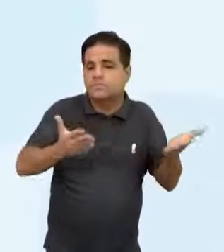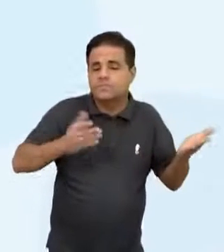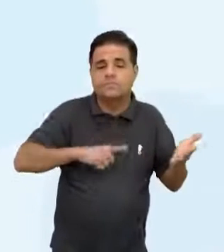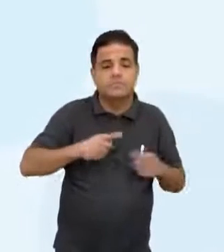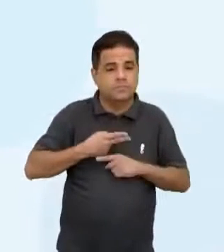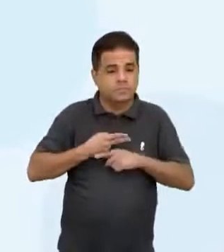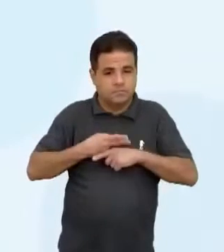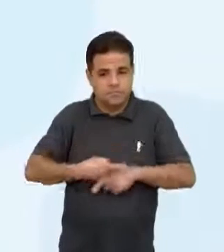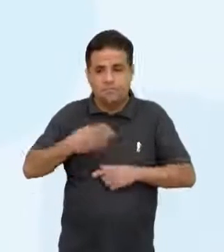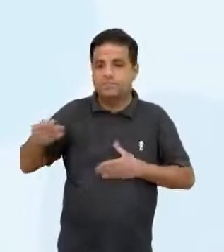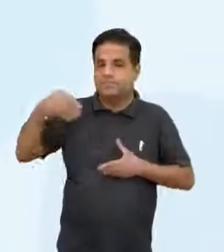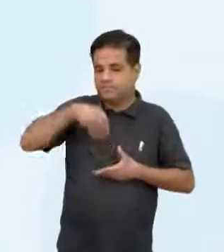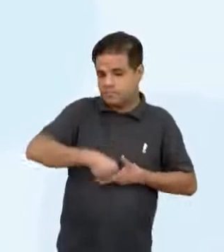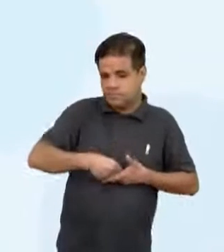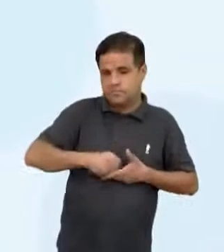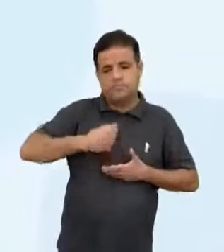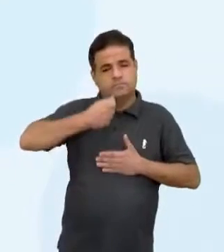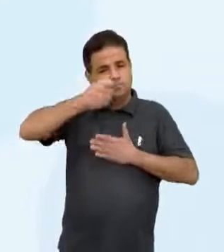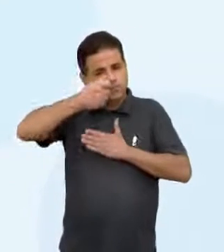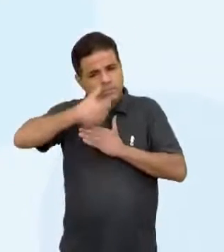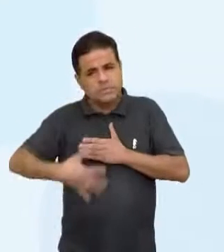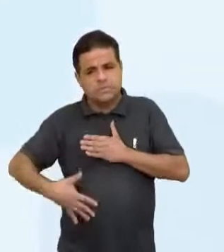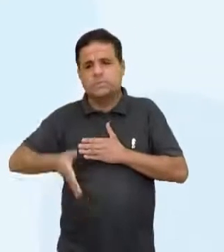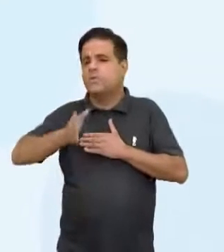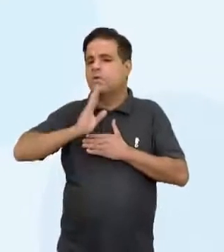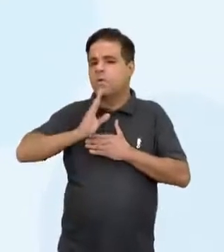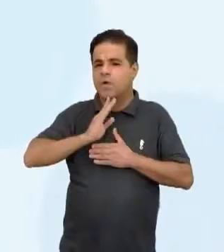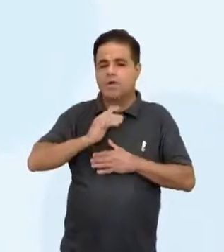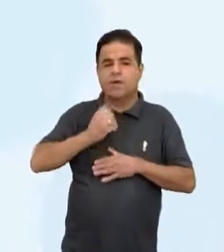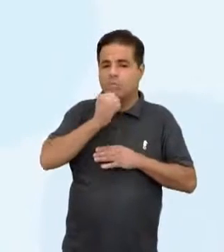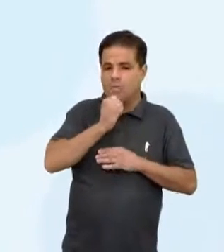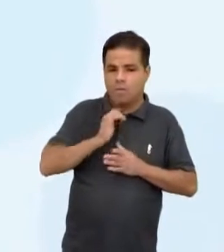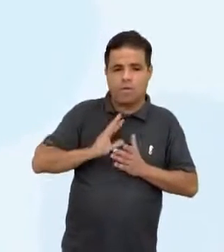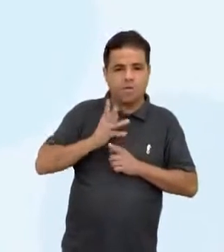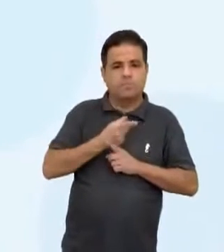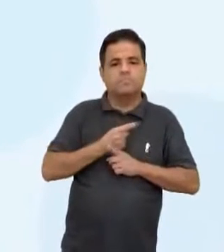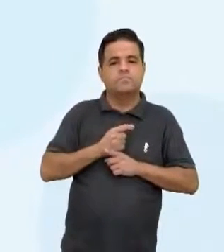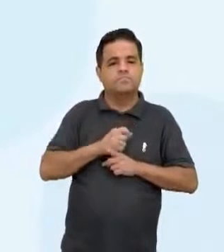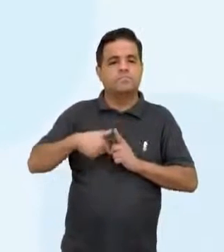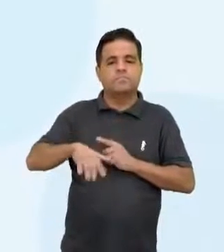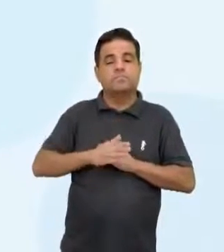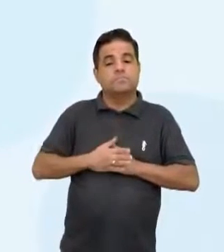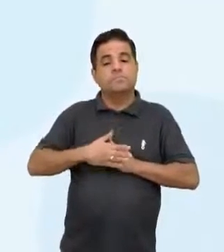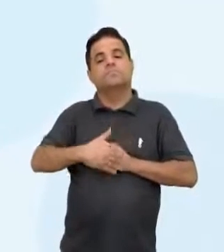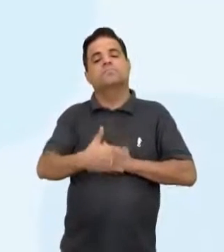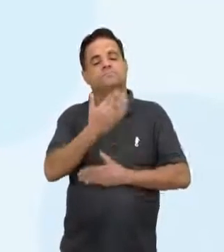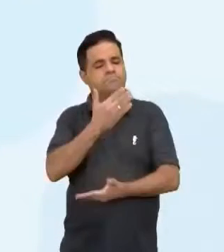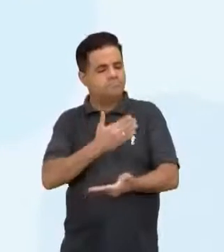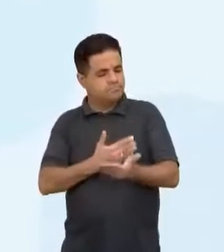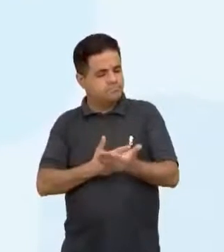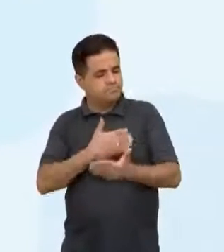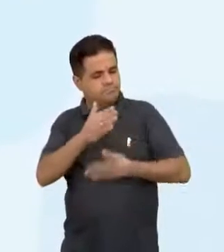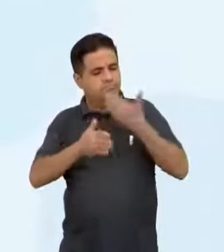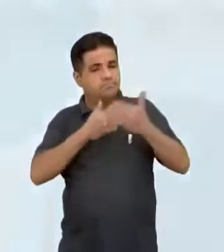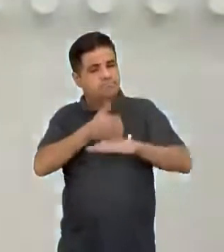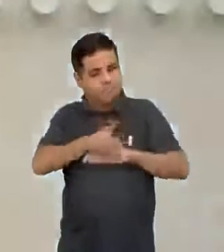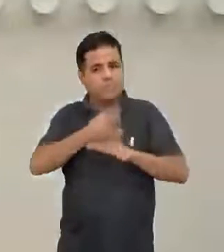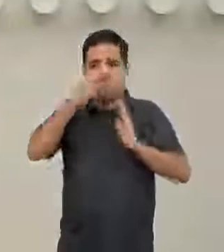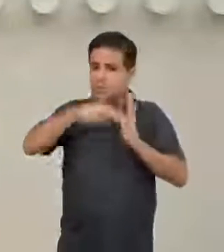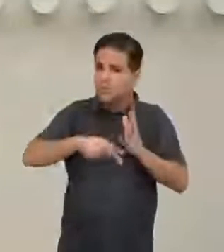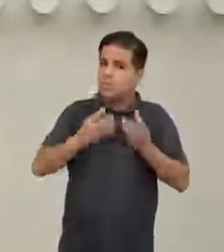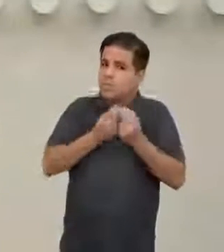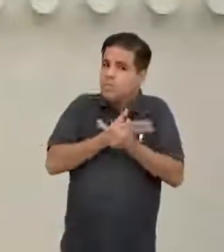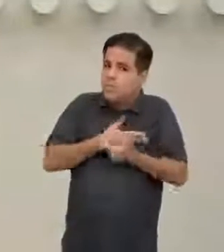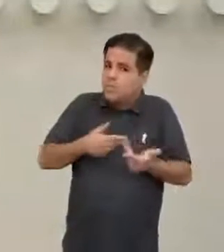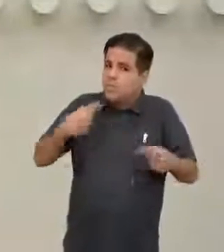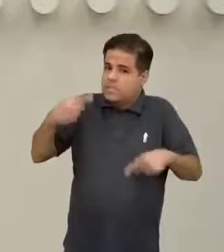e buscamos implementar um repertório de conhecimentos artísticos, científicos e sociais a partir do envolvimento com a leitura. Nossa, quanta coisa, ou